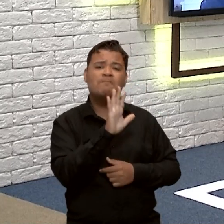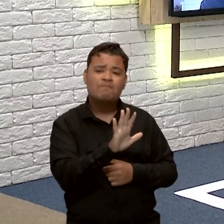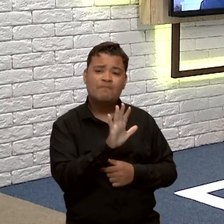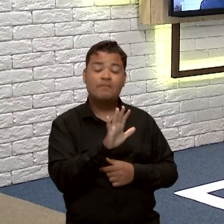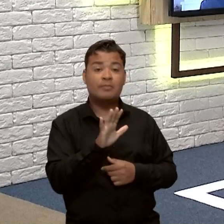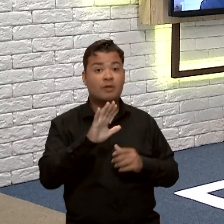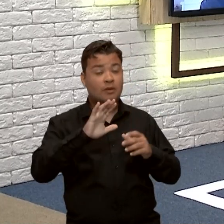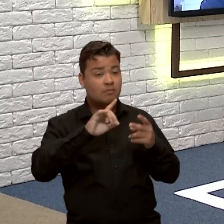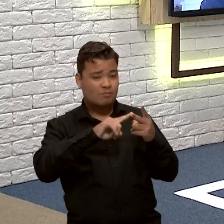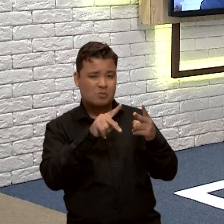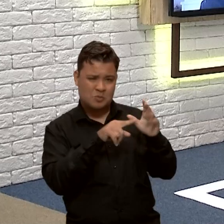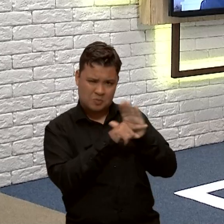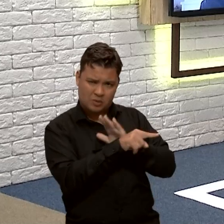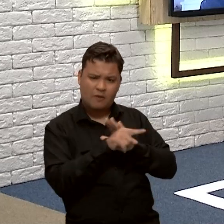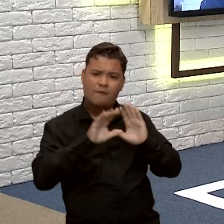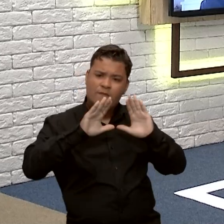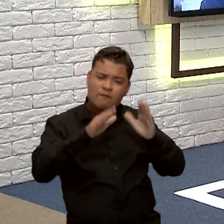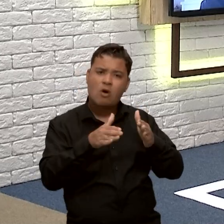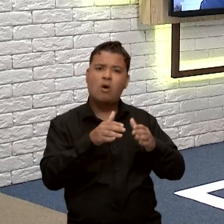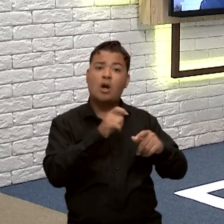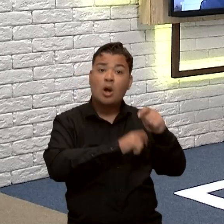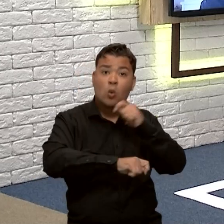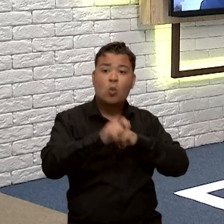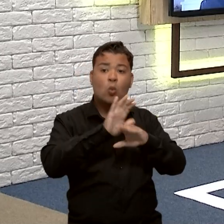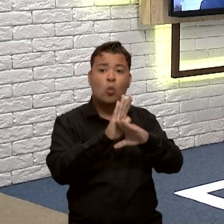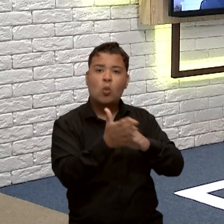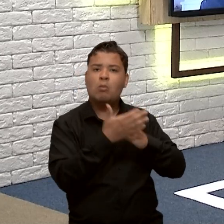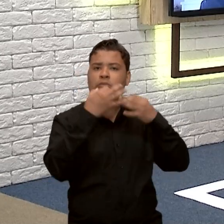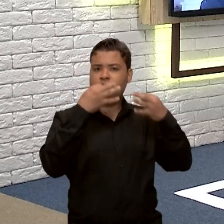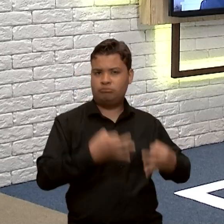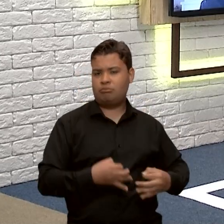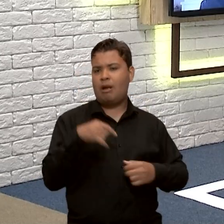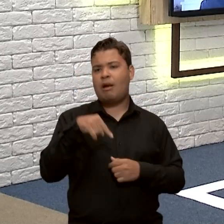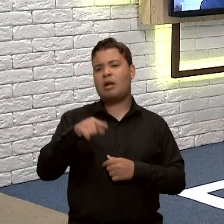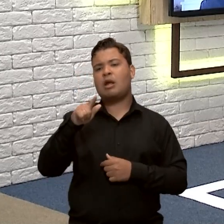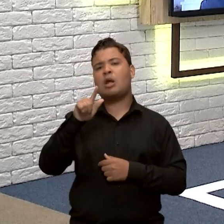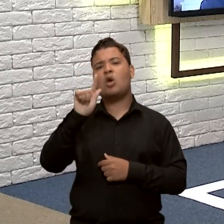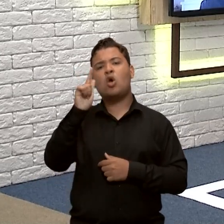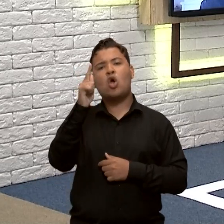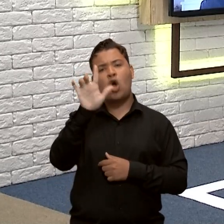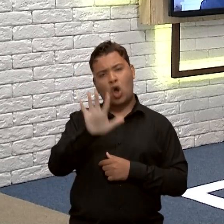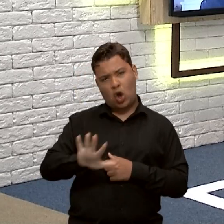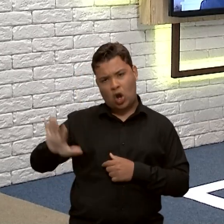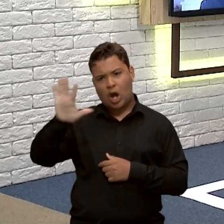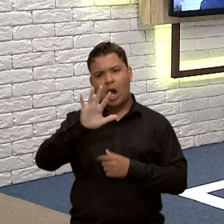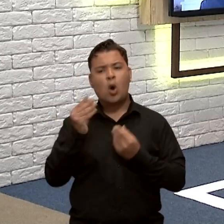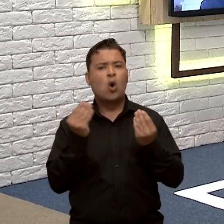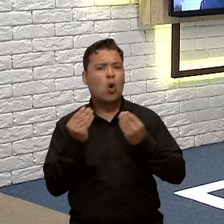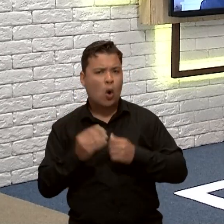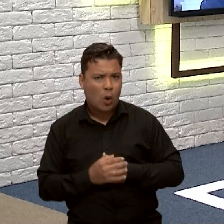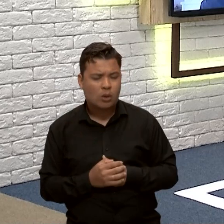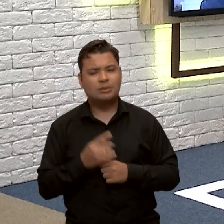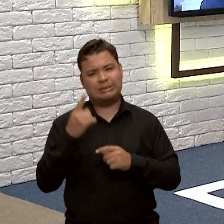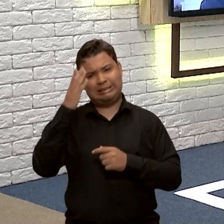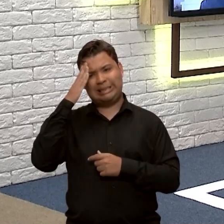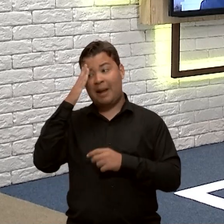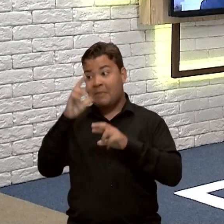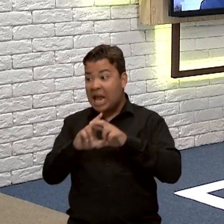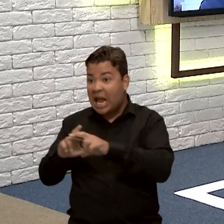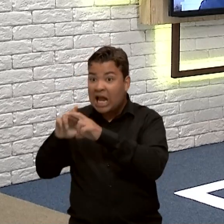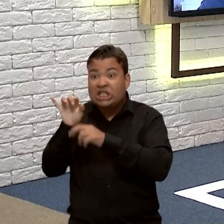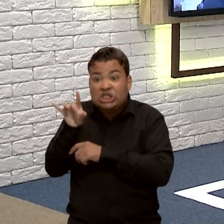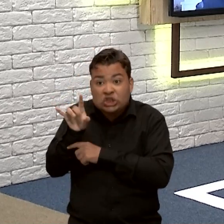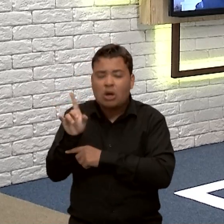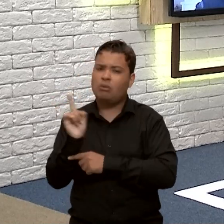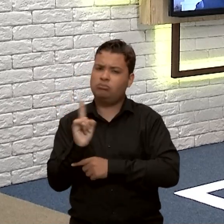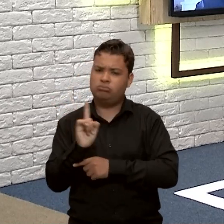economia solidária, como é que é o cenário em Goiás? Tanto, né, quanto, como você disse, que não é exclusivo desse setor, né, da reciclagem, mas pode